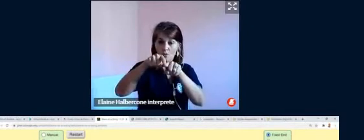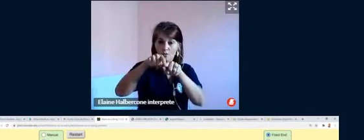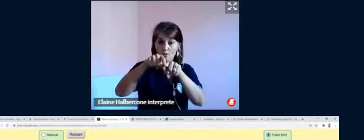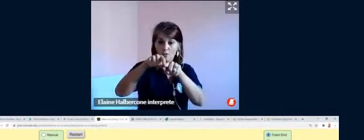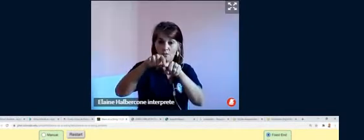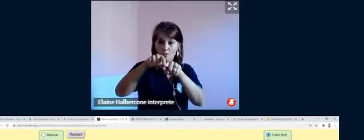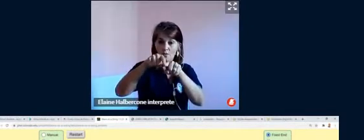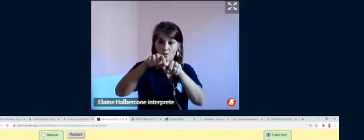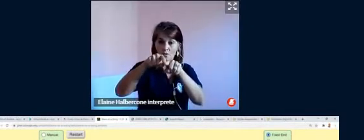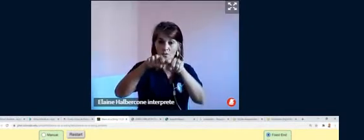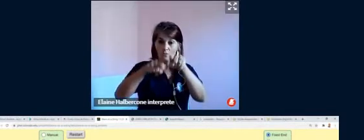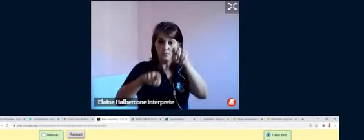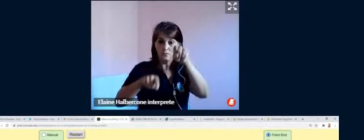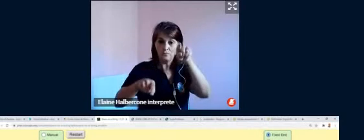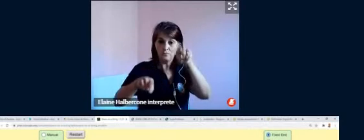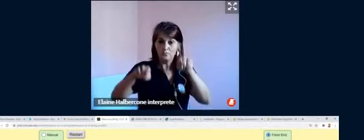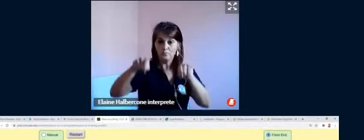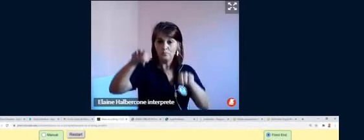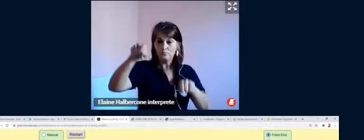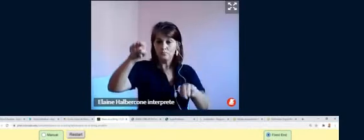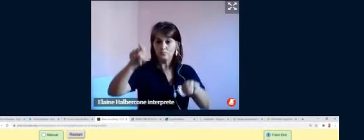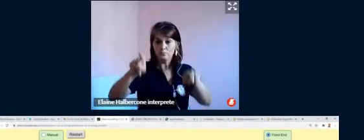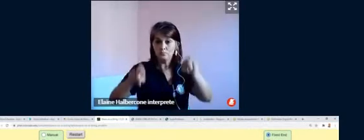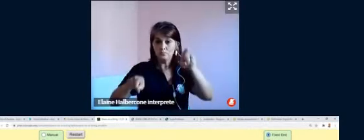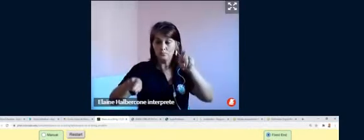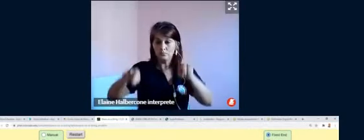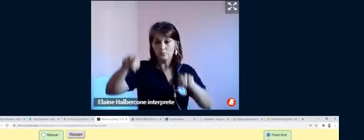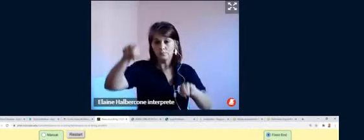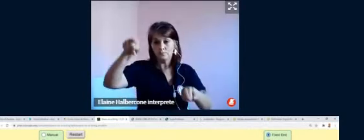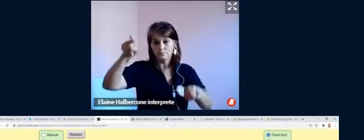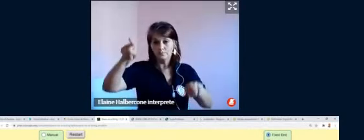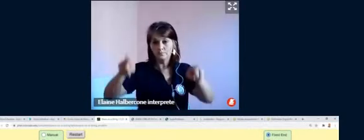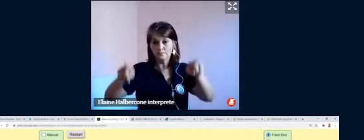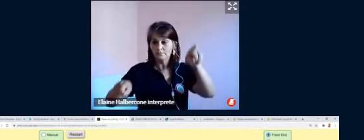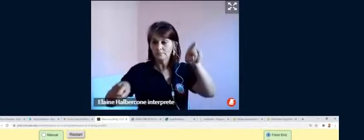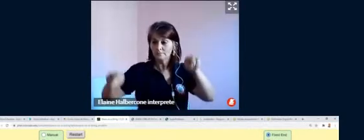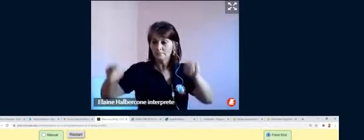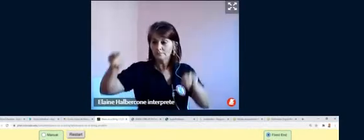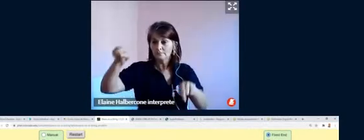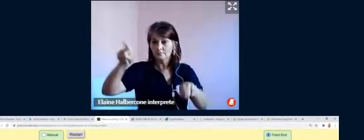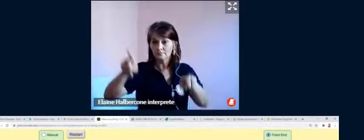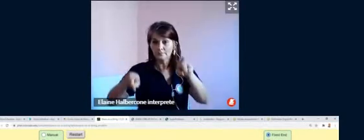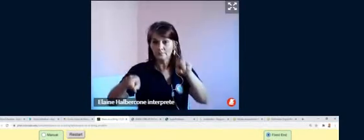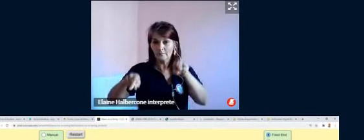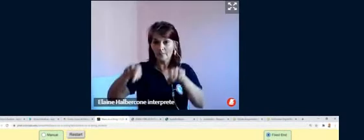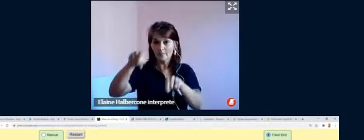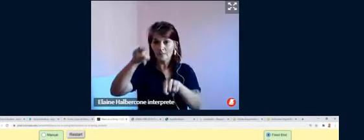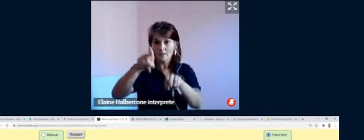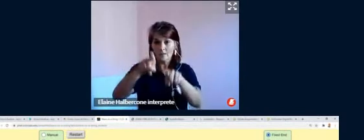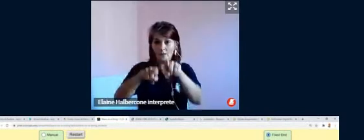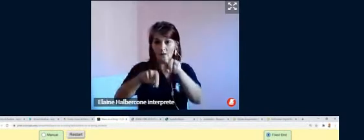A partir de agora, os pulsos vão começar a passar um sobre o outro. Vamos observar o que